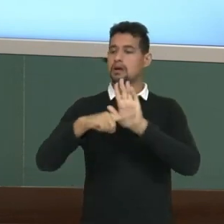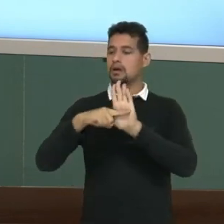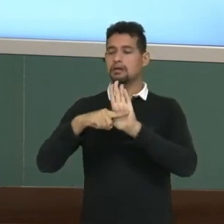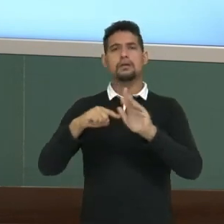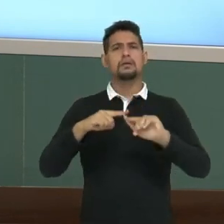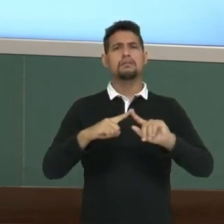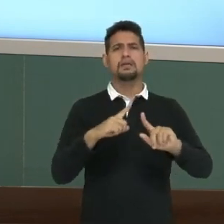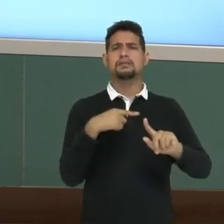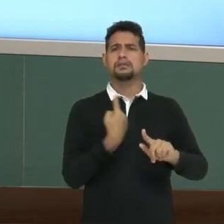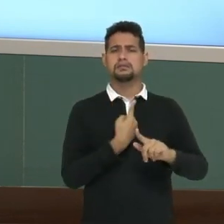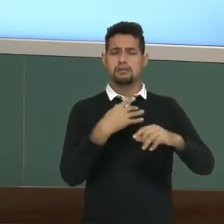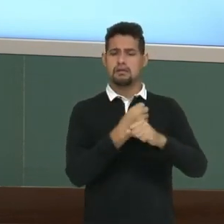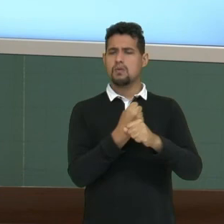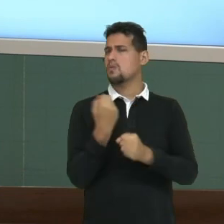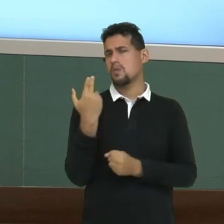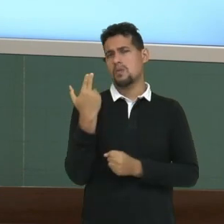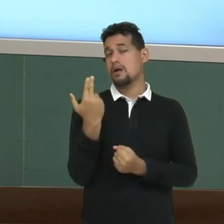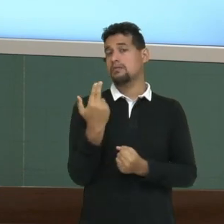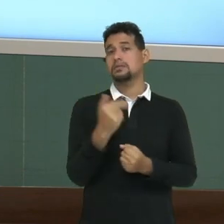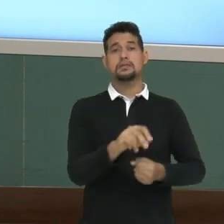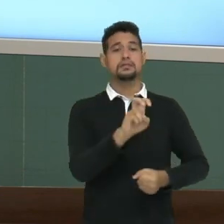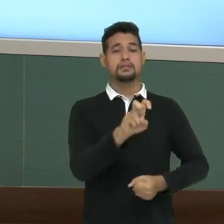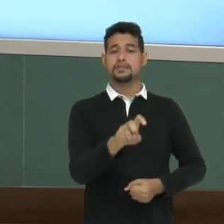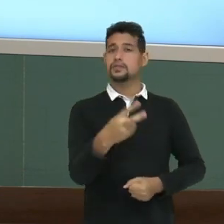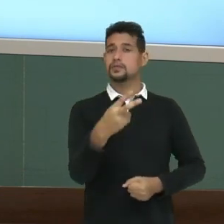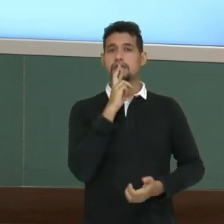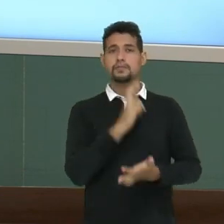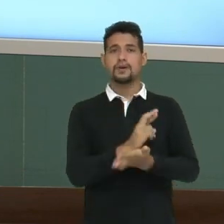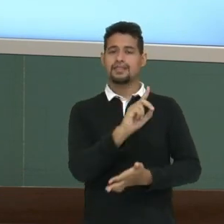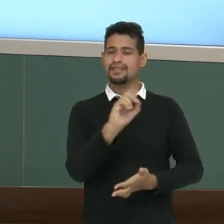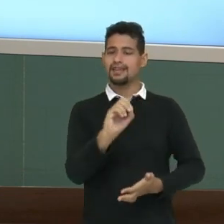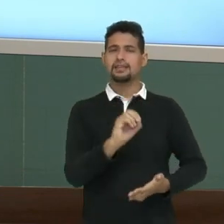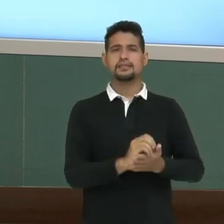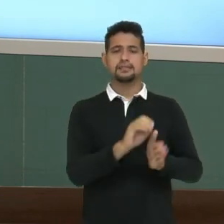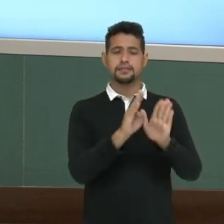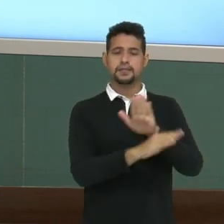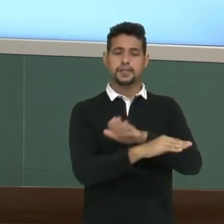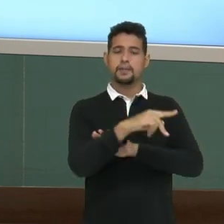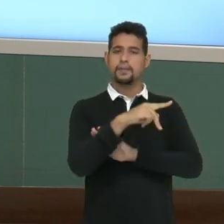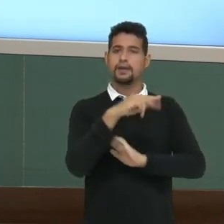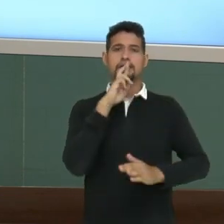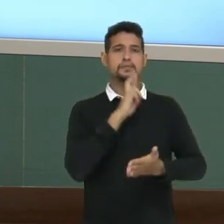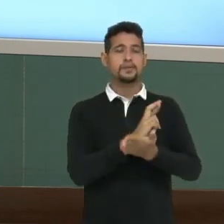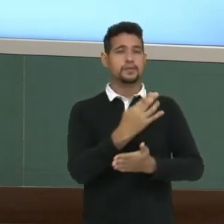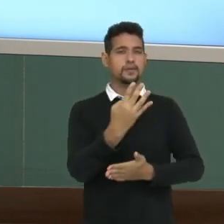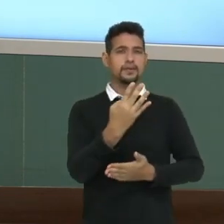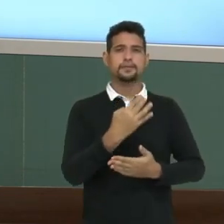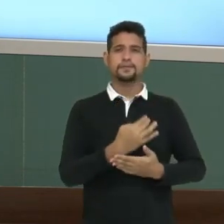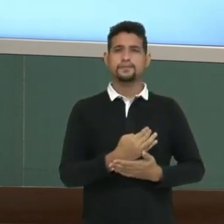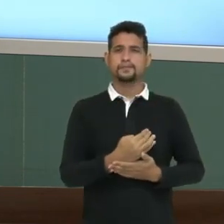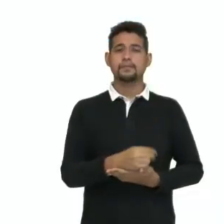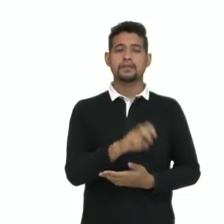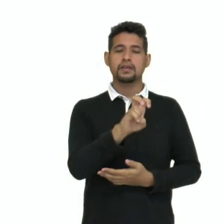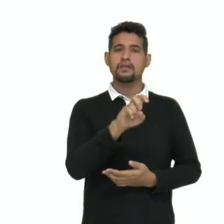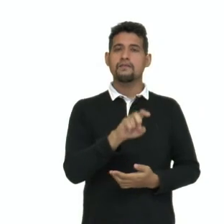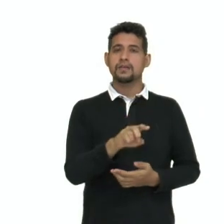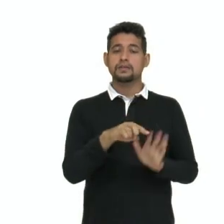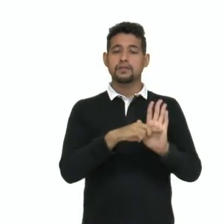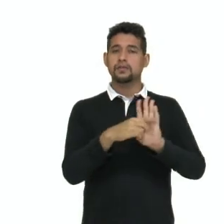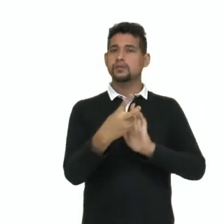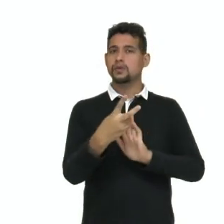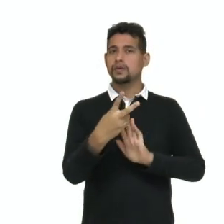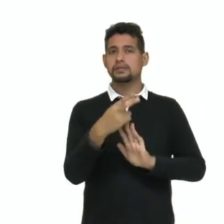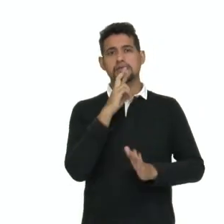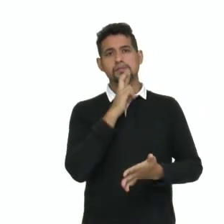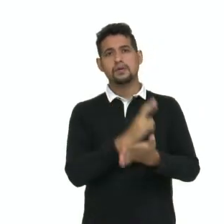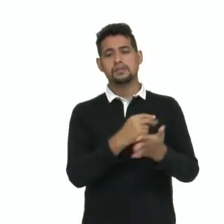a gente faz a continha normal. 5 vezes 2, 10, isolando o P, deu 4. Aqui, 5 vezes menos 2 dá